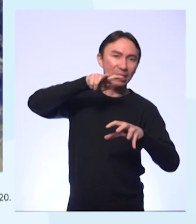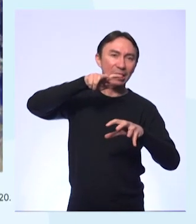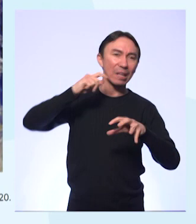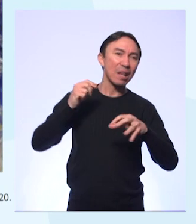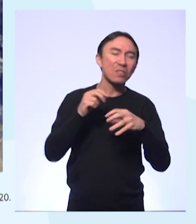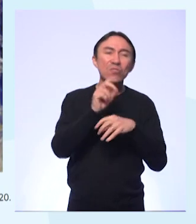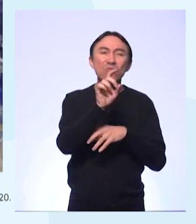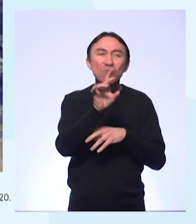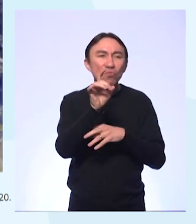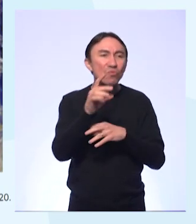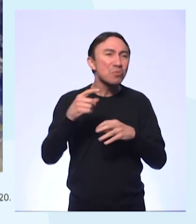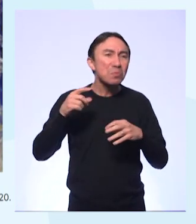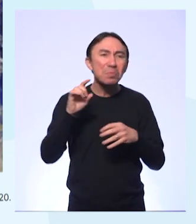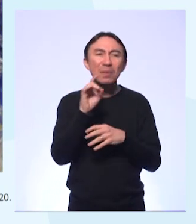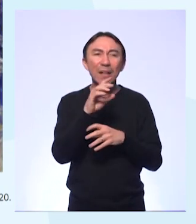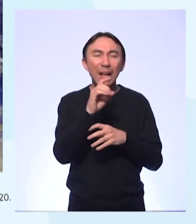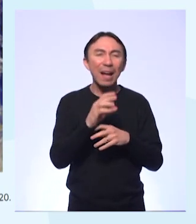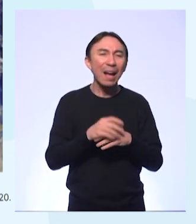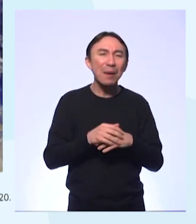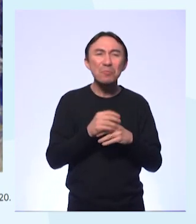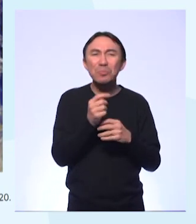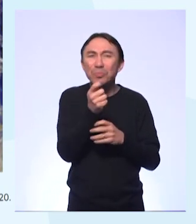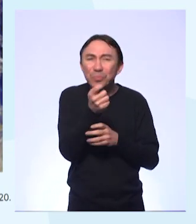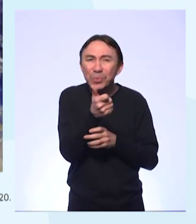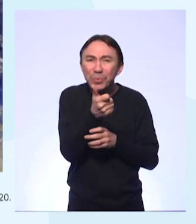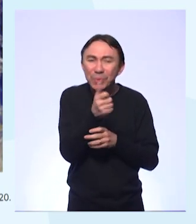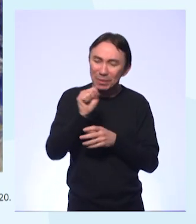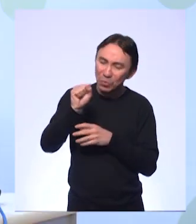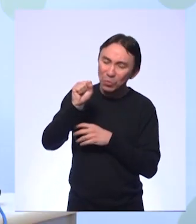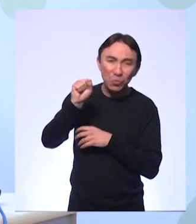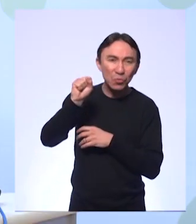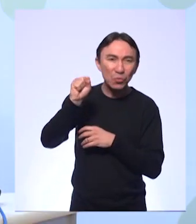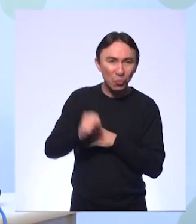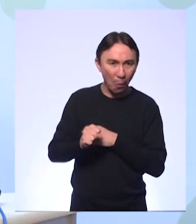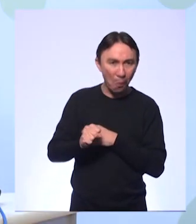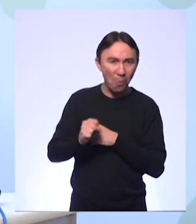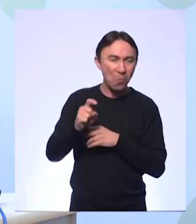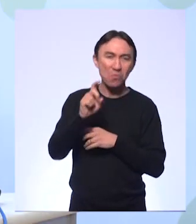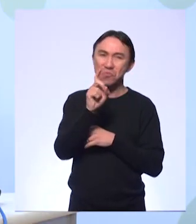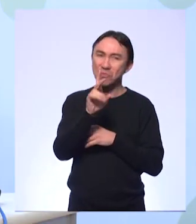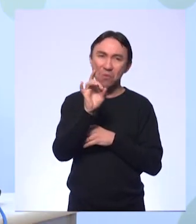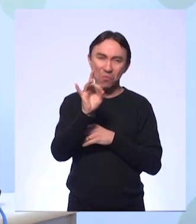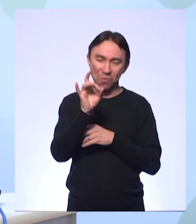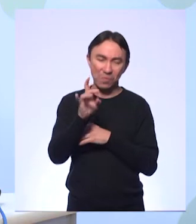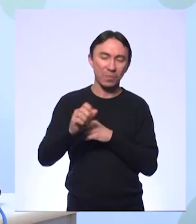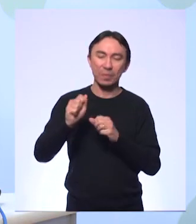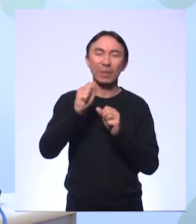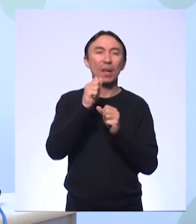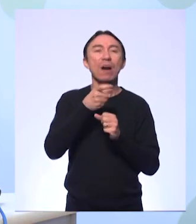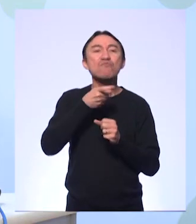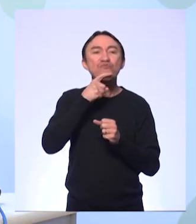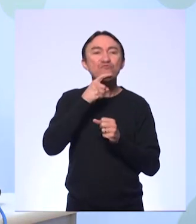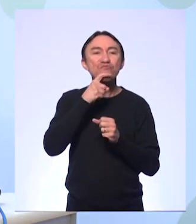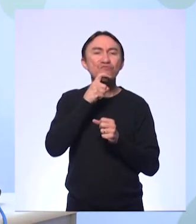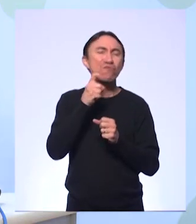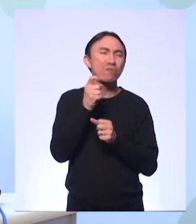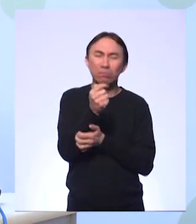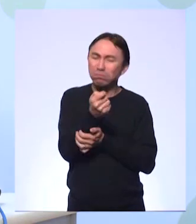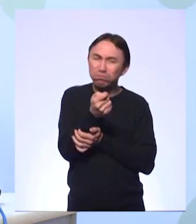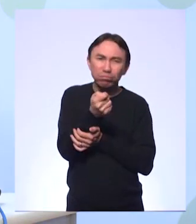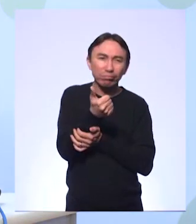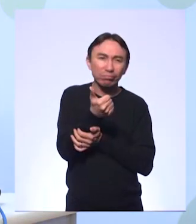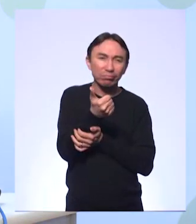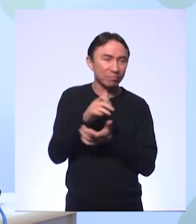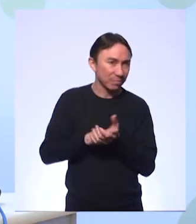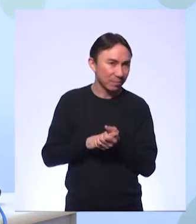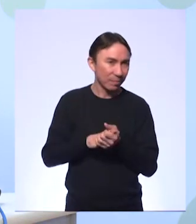na região da África, principalmente na região sul. Tudo bem? Então é só para retratar isso aí para vocês da questão da massa de ar, porque nas regiões